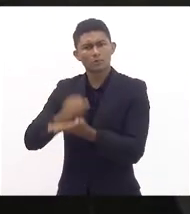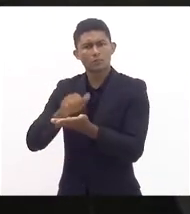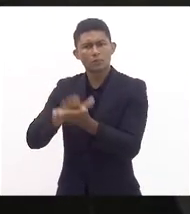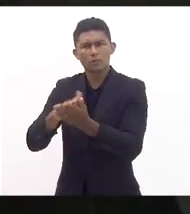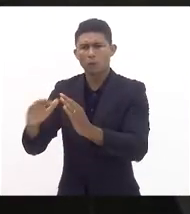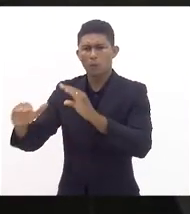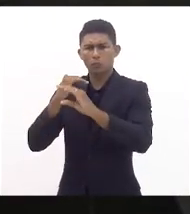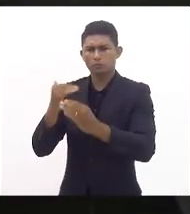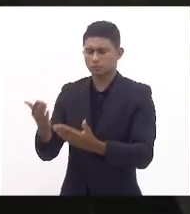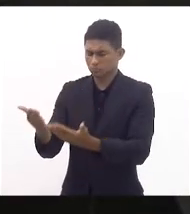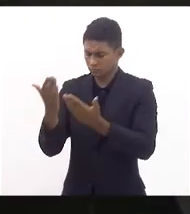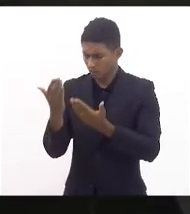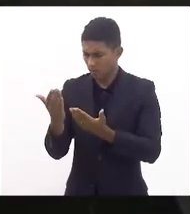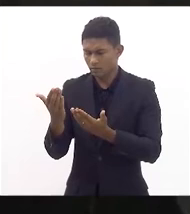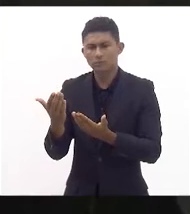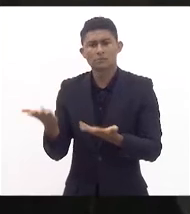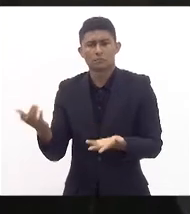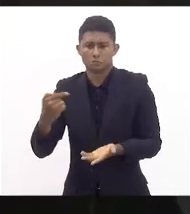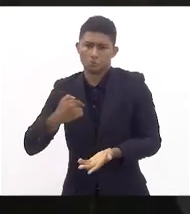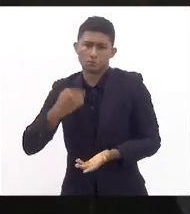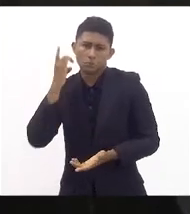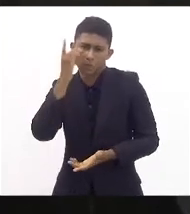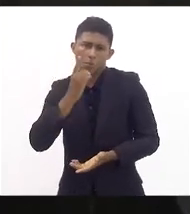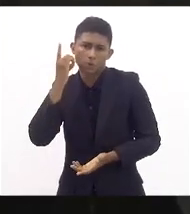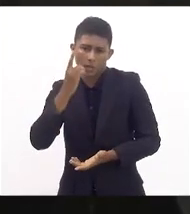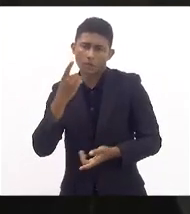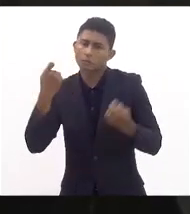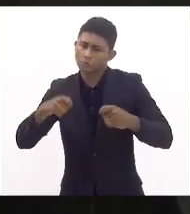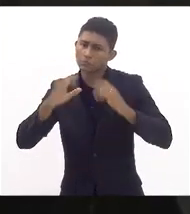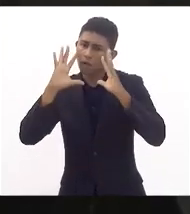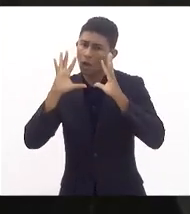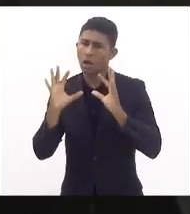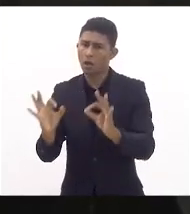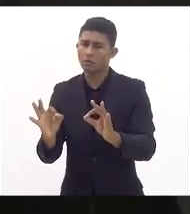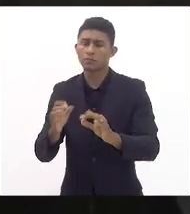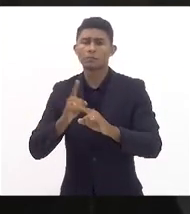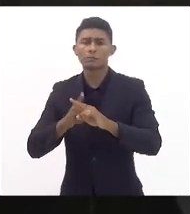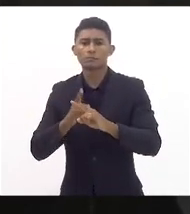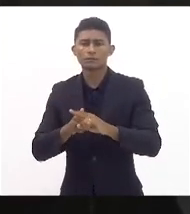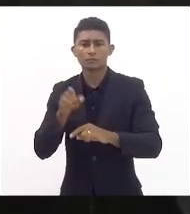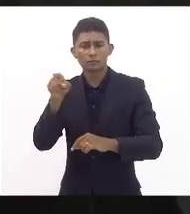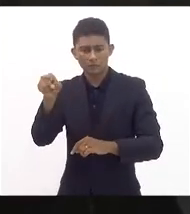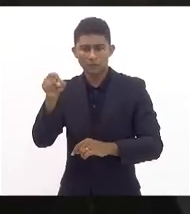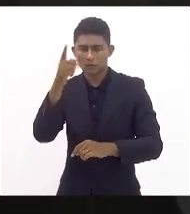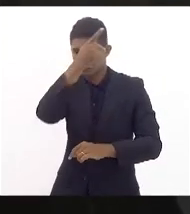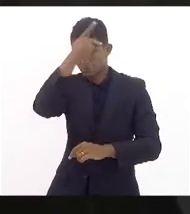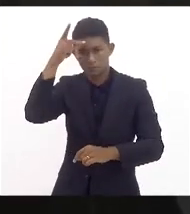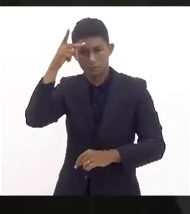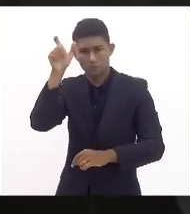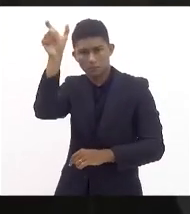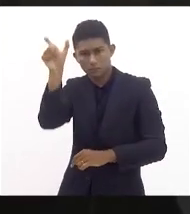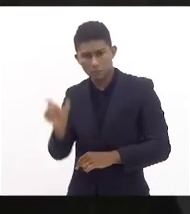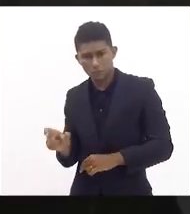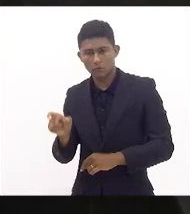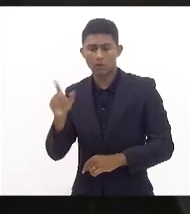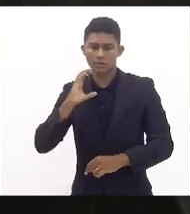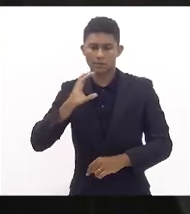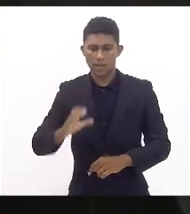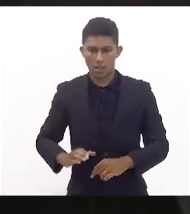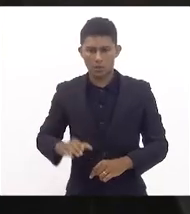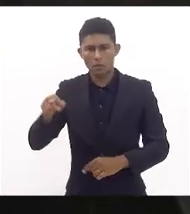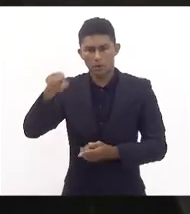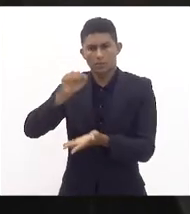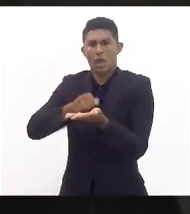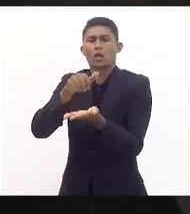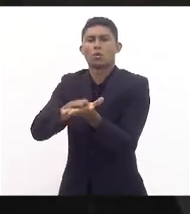de prosseguir e atender, é um cidadão que, com toda certeza, assim fez a